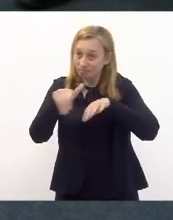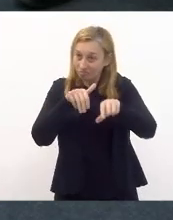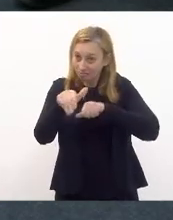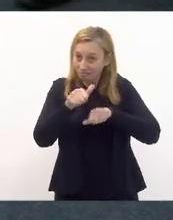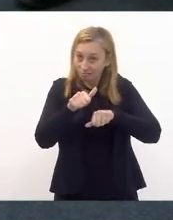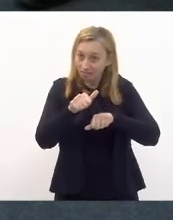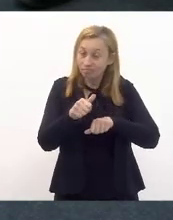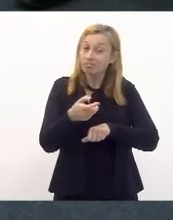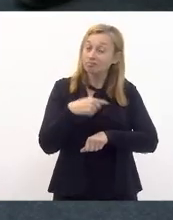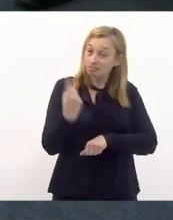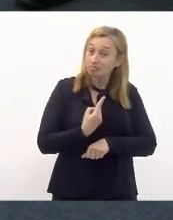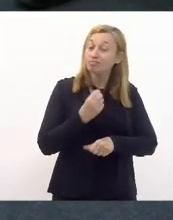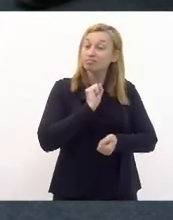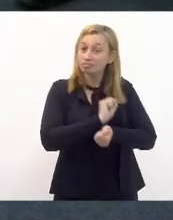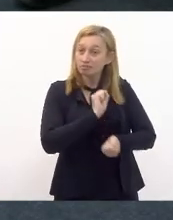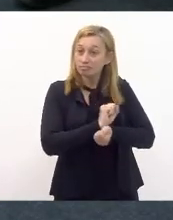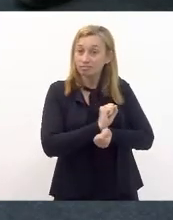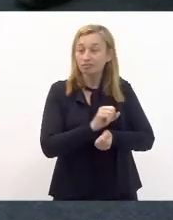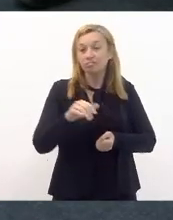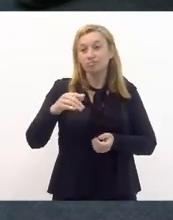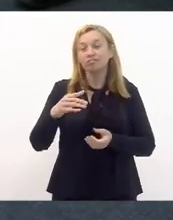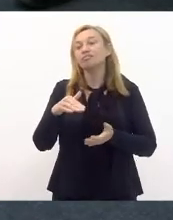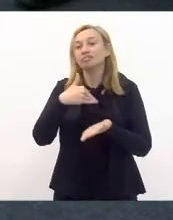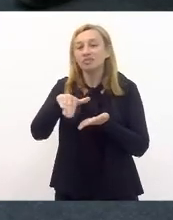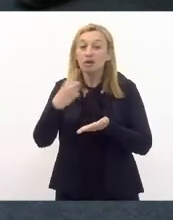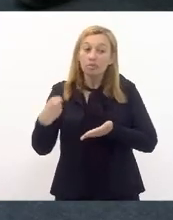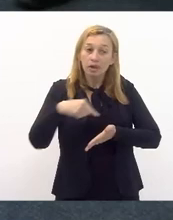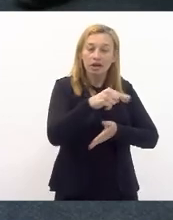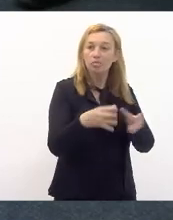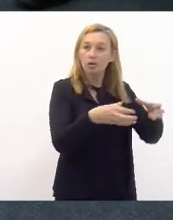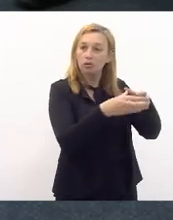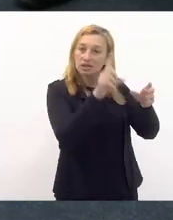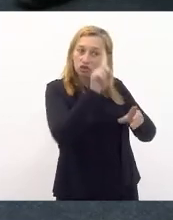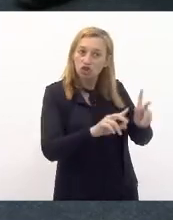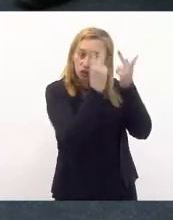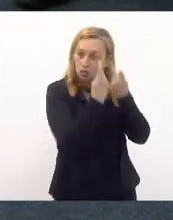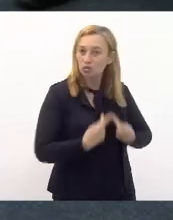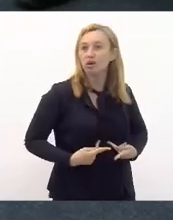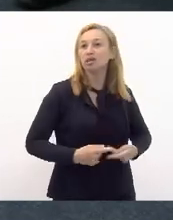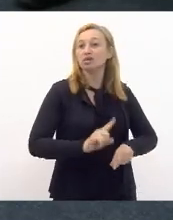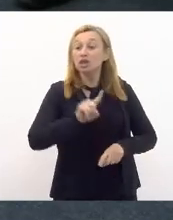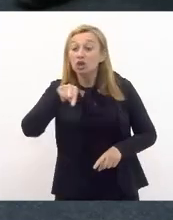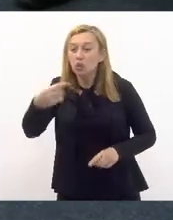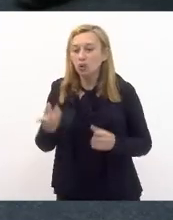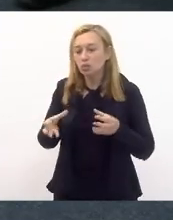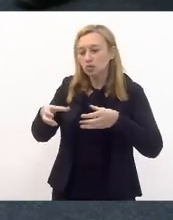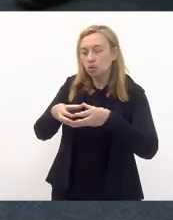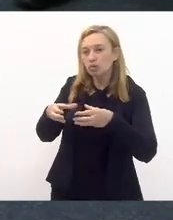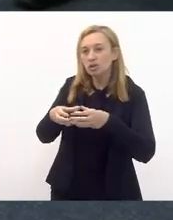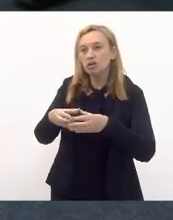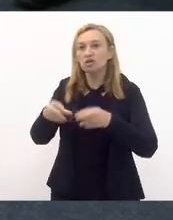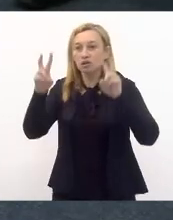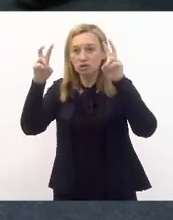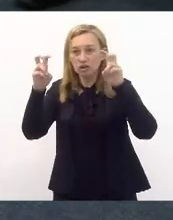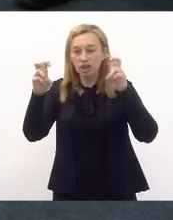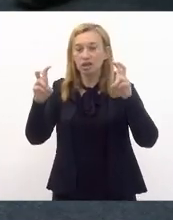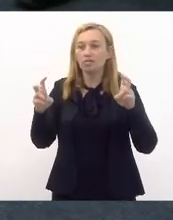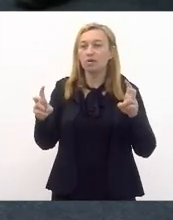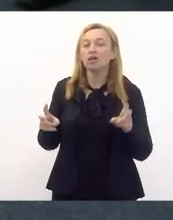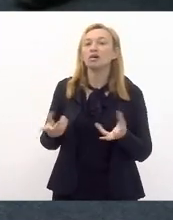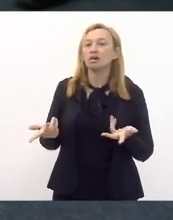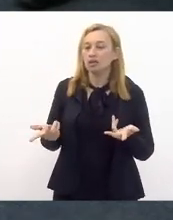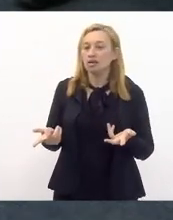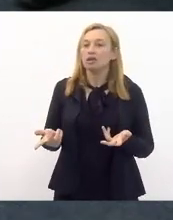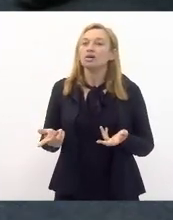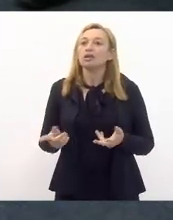que a gente espera do secretário é pra condição de direitos humanos é para outras comissões temáticas que tratam